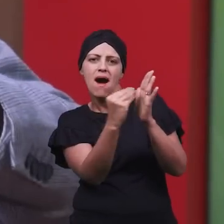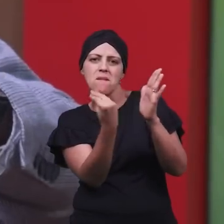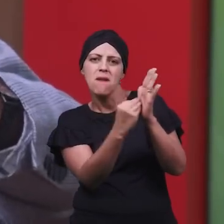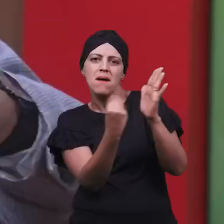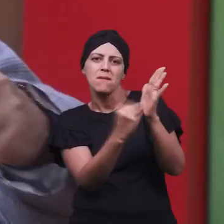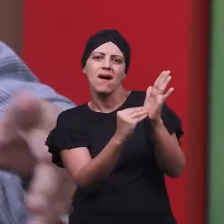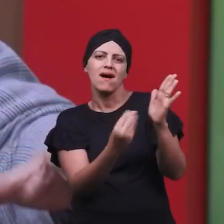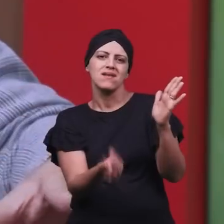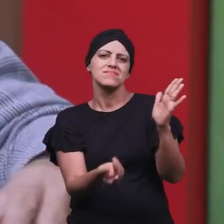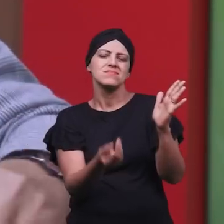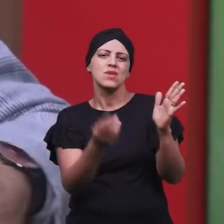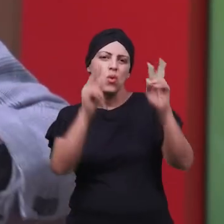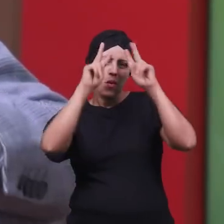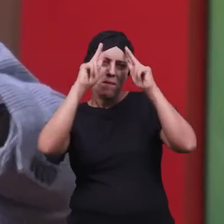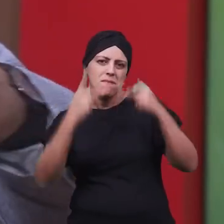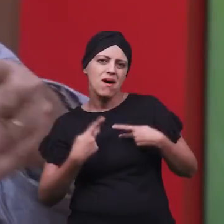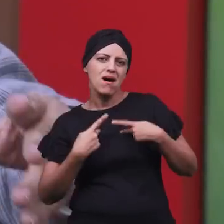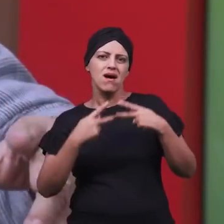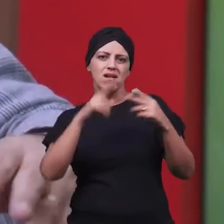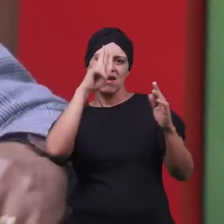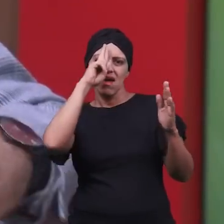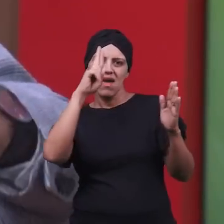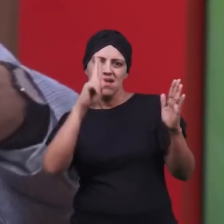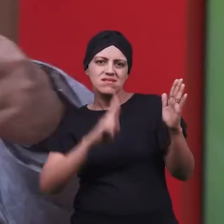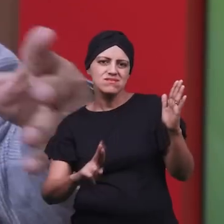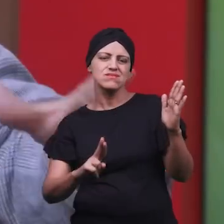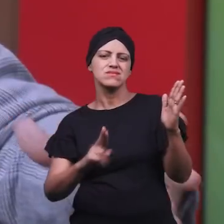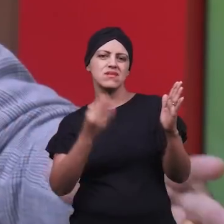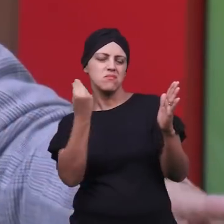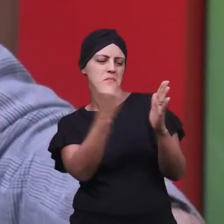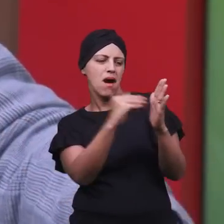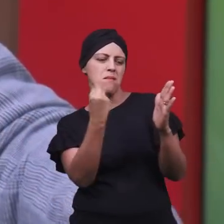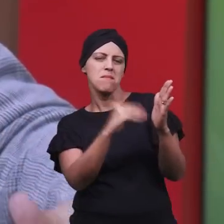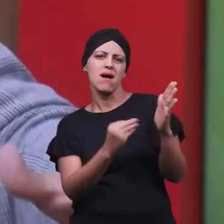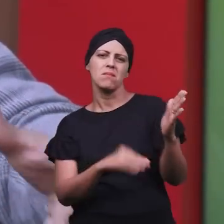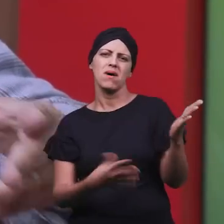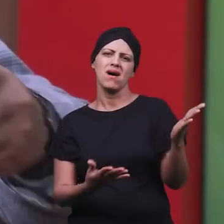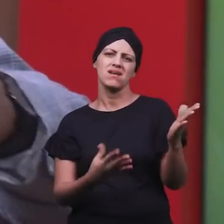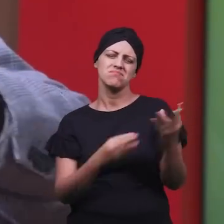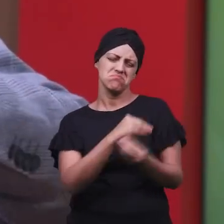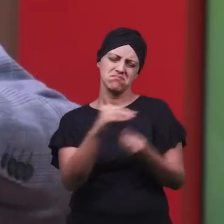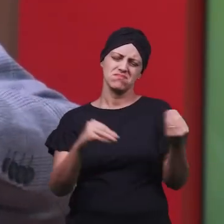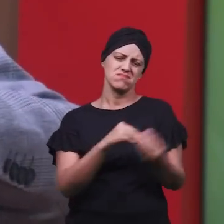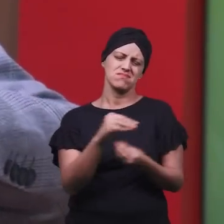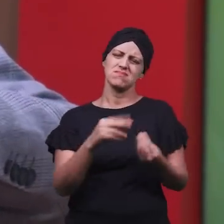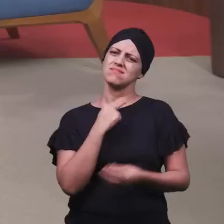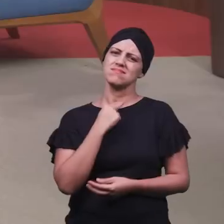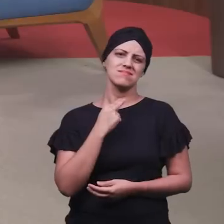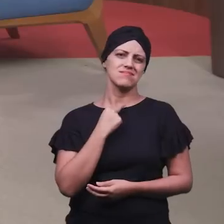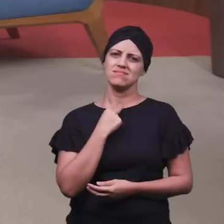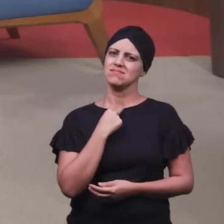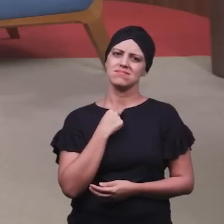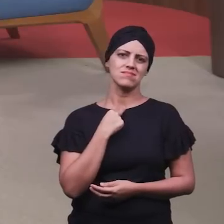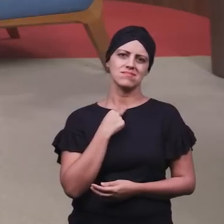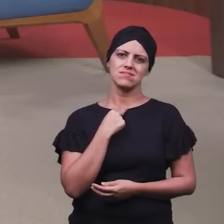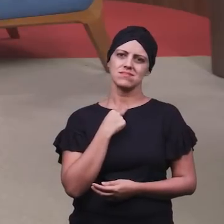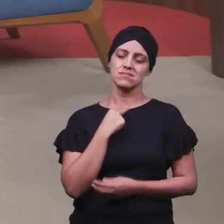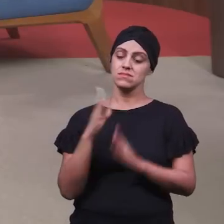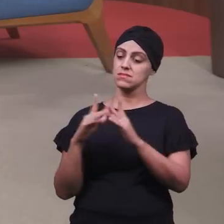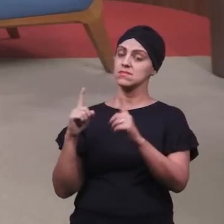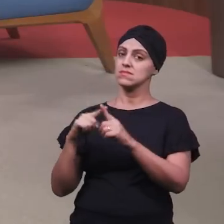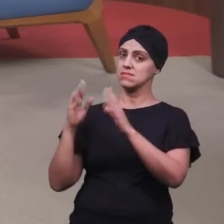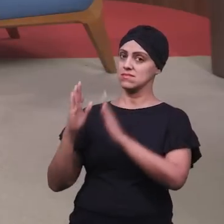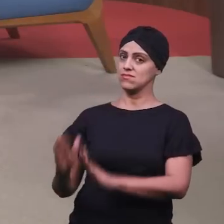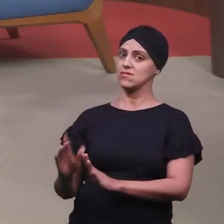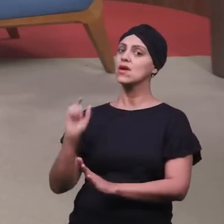humanas, religiosas, teológicas, filosóficas, né? A igreja fiel, ela se alimenta de pão